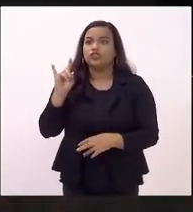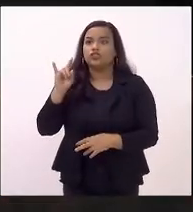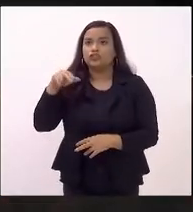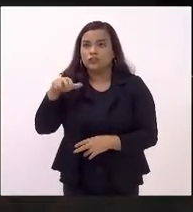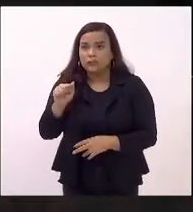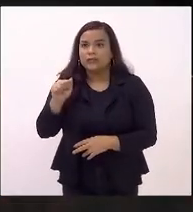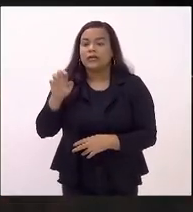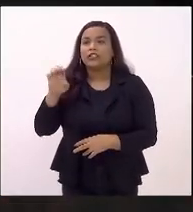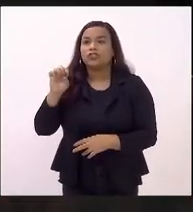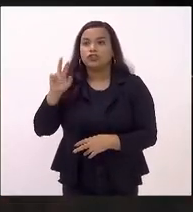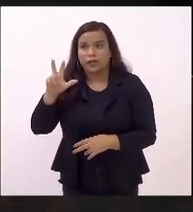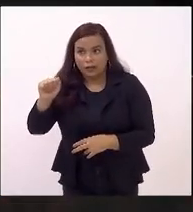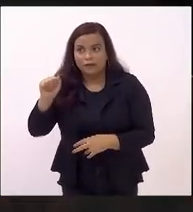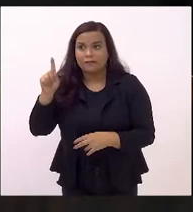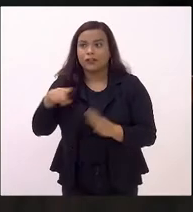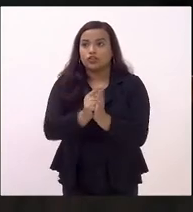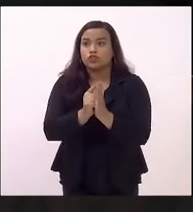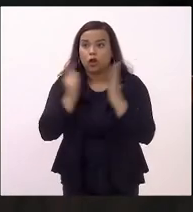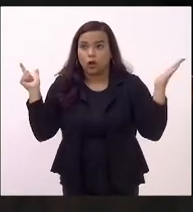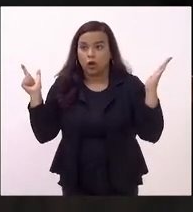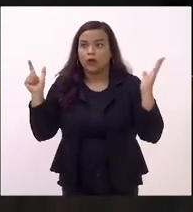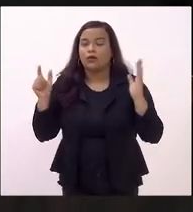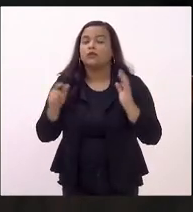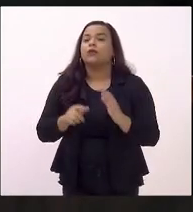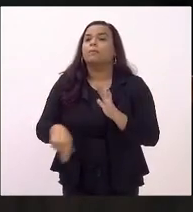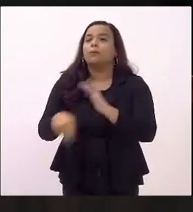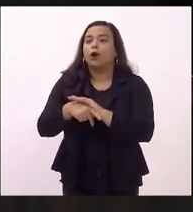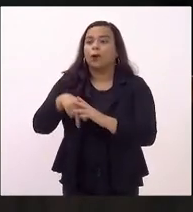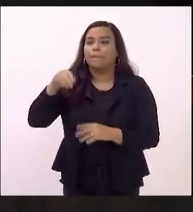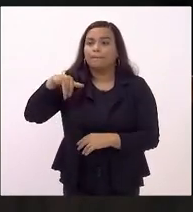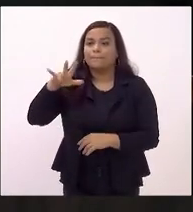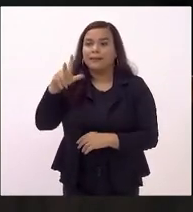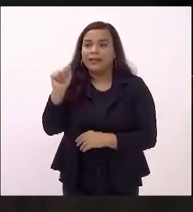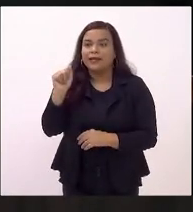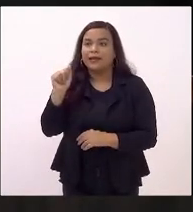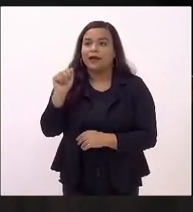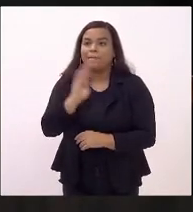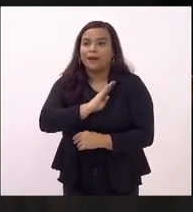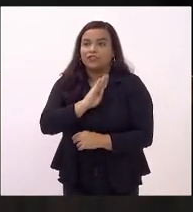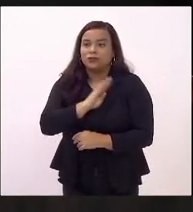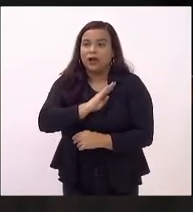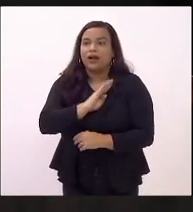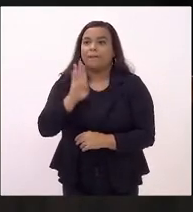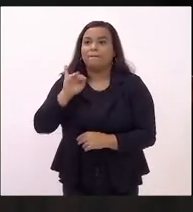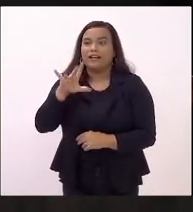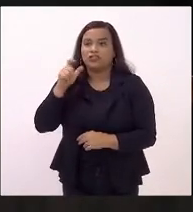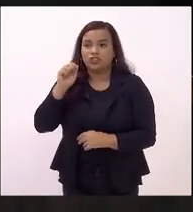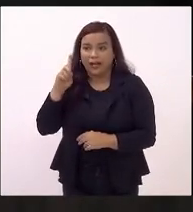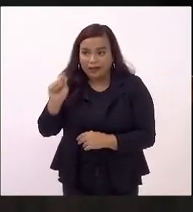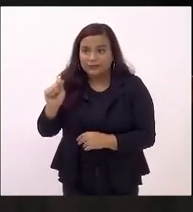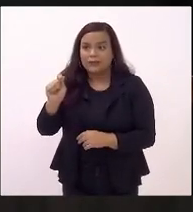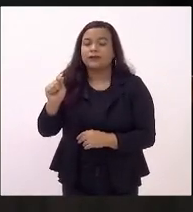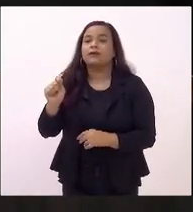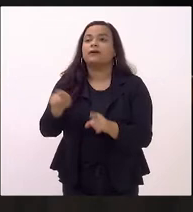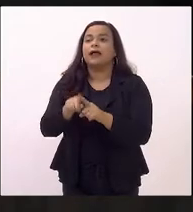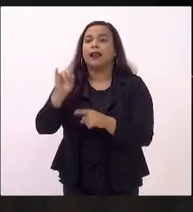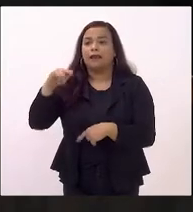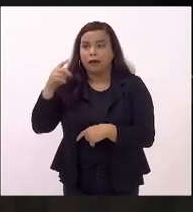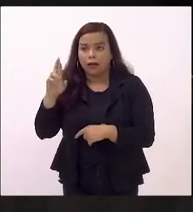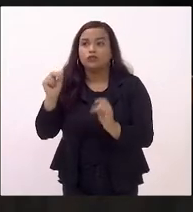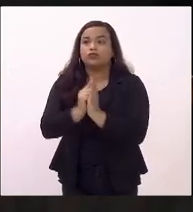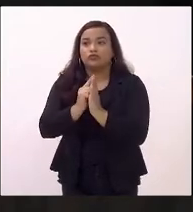do jornal Minha Baixada. De Leandro Batista, jornal Minha Baixada. De